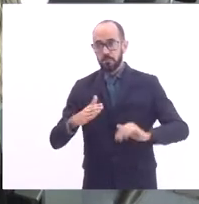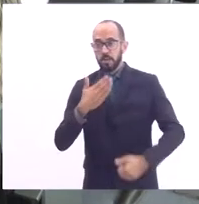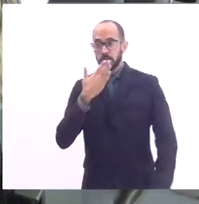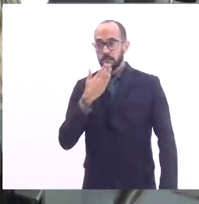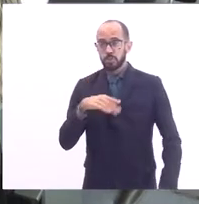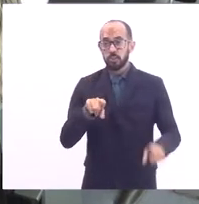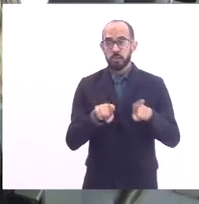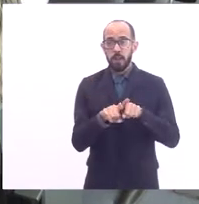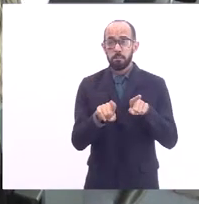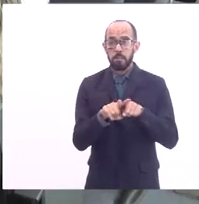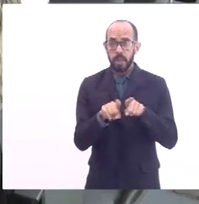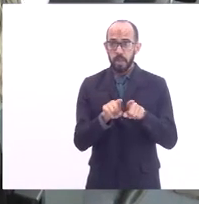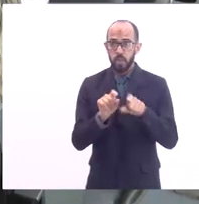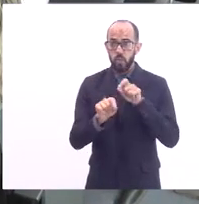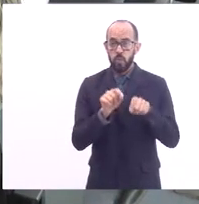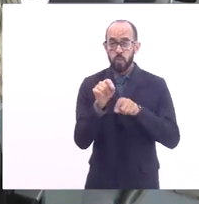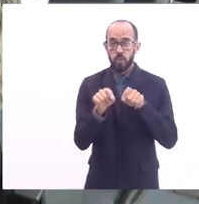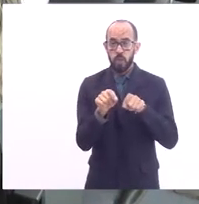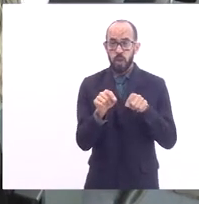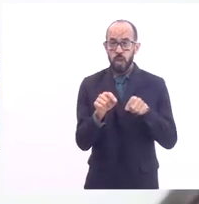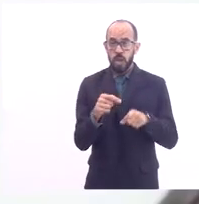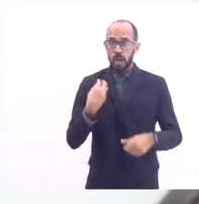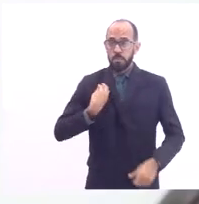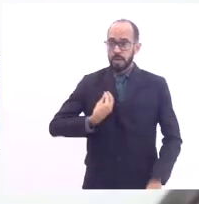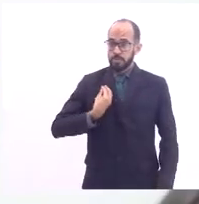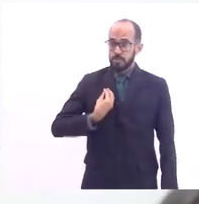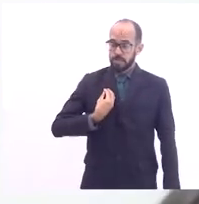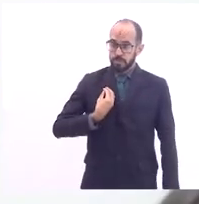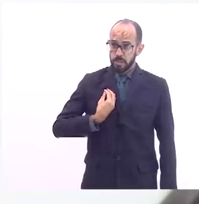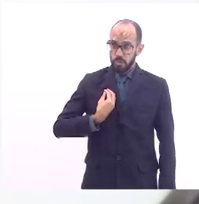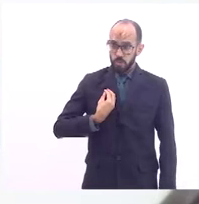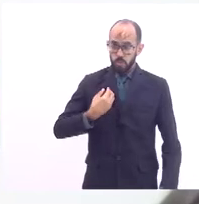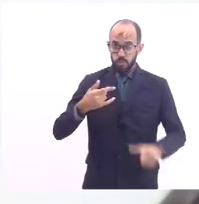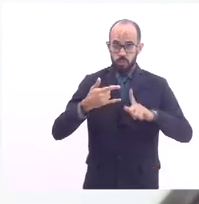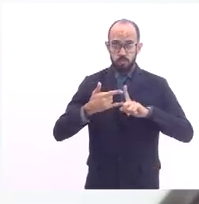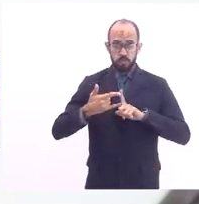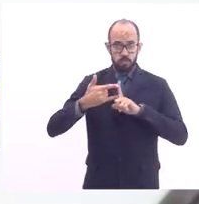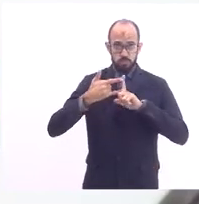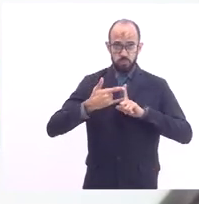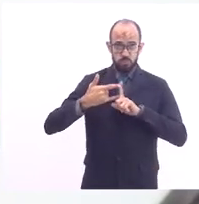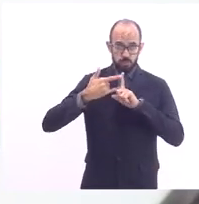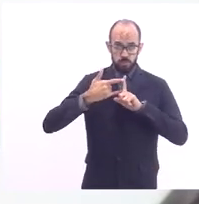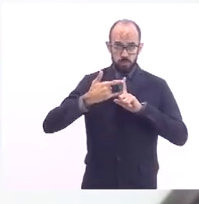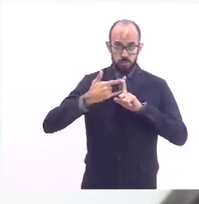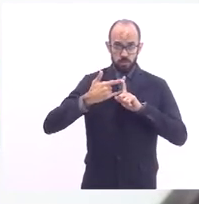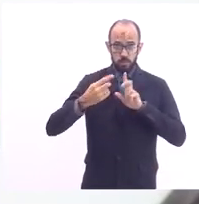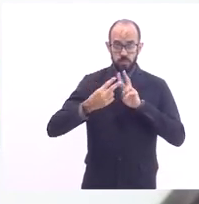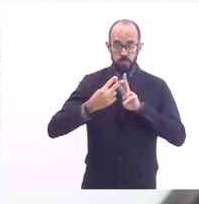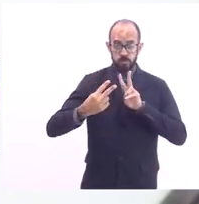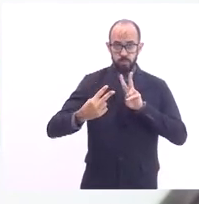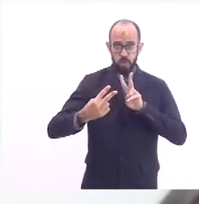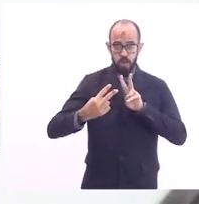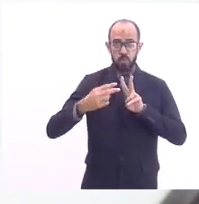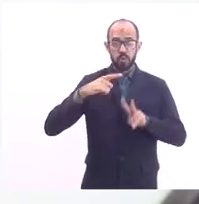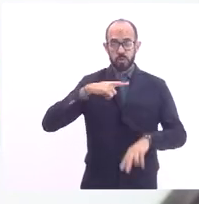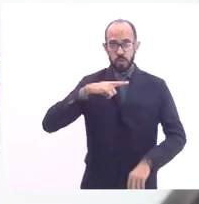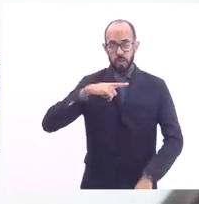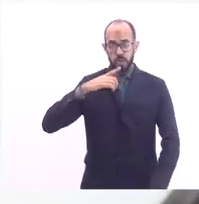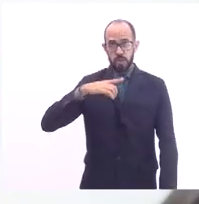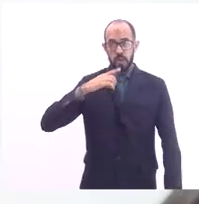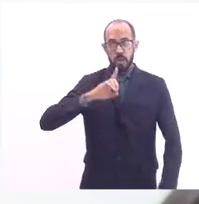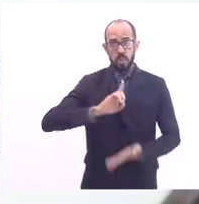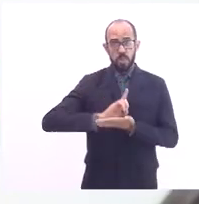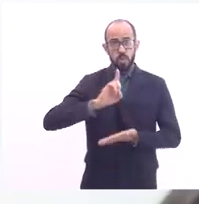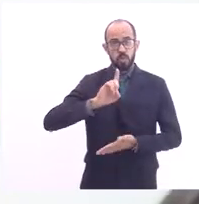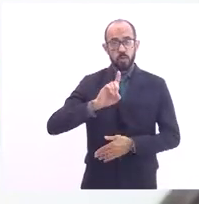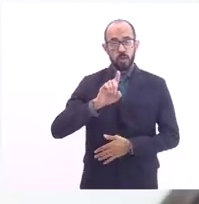nós temos aqui a participação por videoconferência, não é? Nós temos a doutora